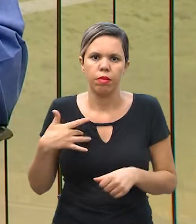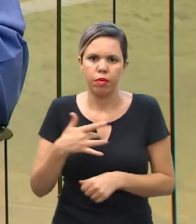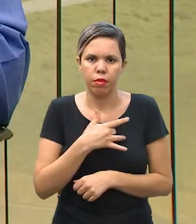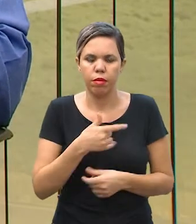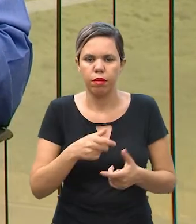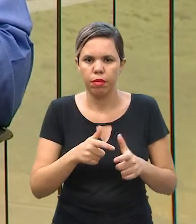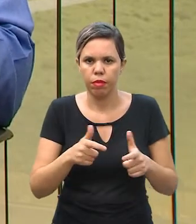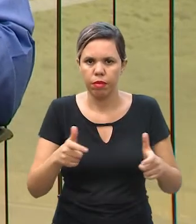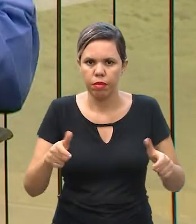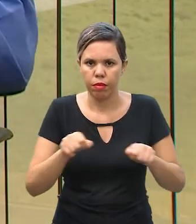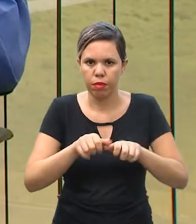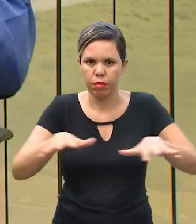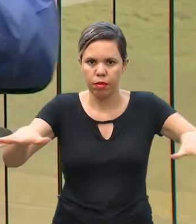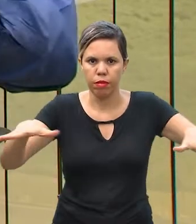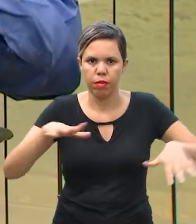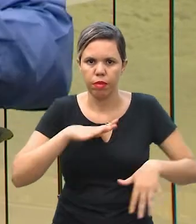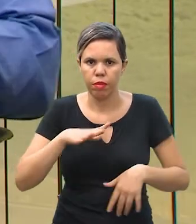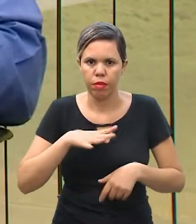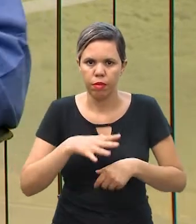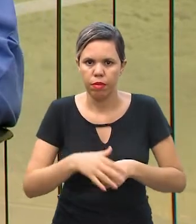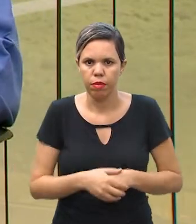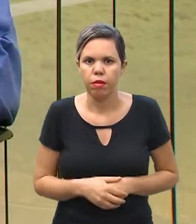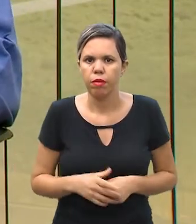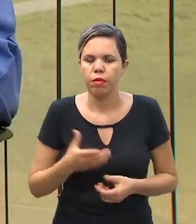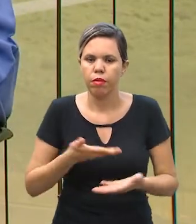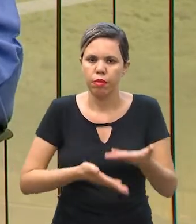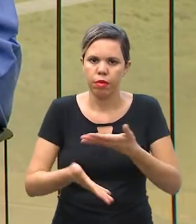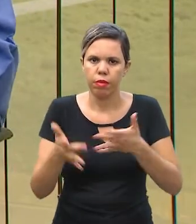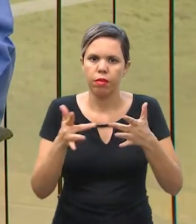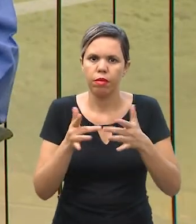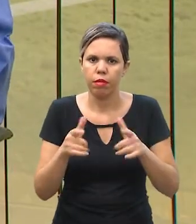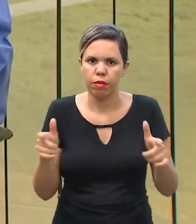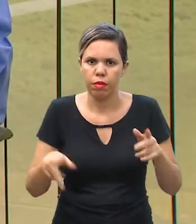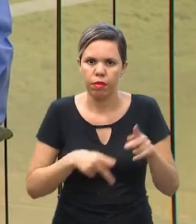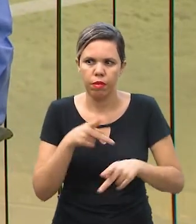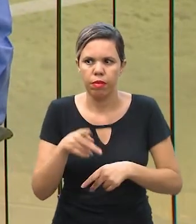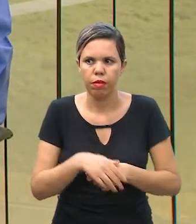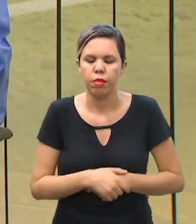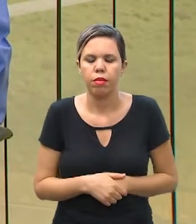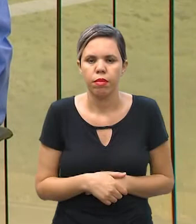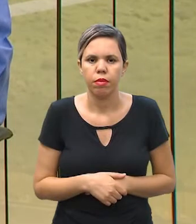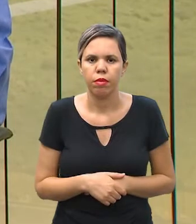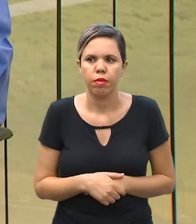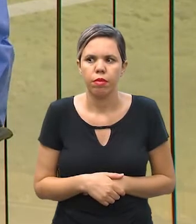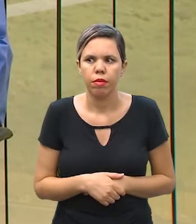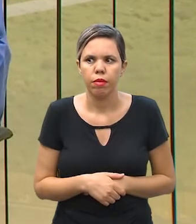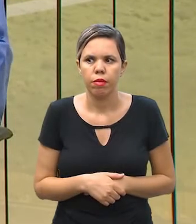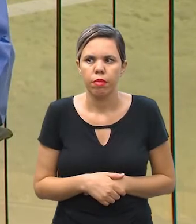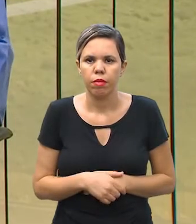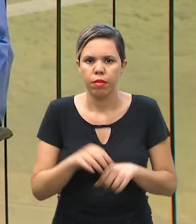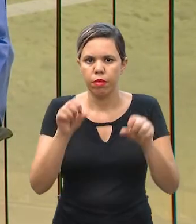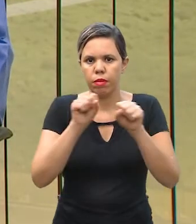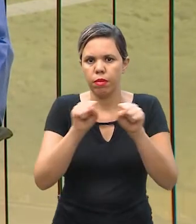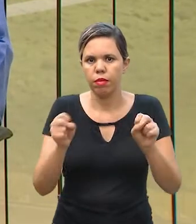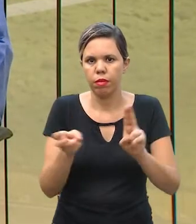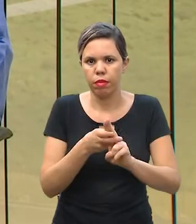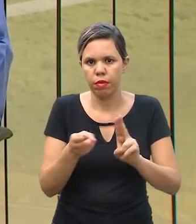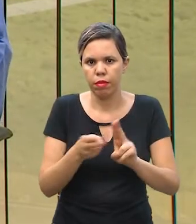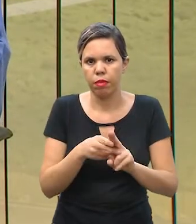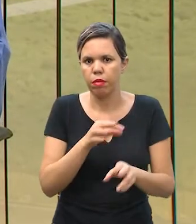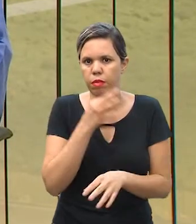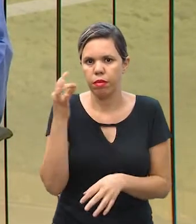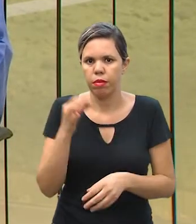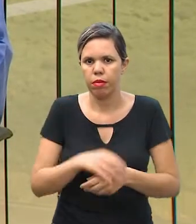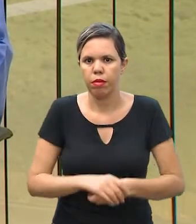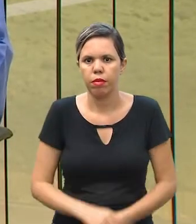uma capilaridade, ela é espalhada na cidade, então tem uma interação muito grande com a população. O Sistema Único de Saúde ele